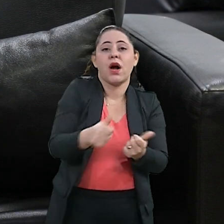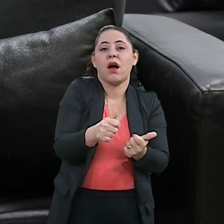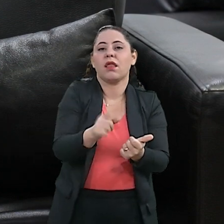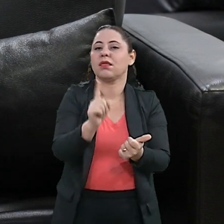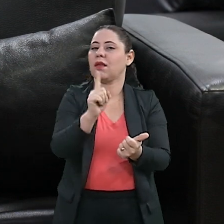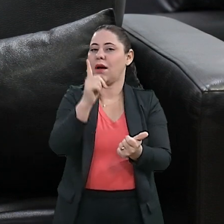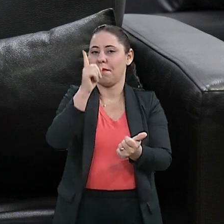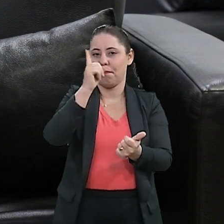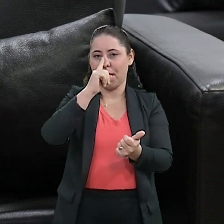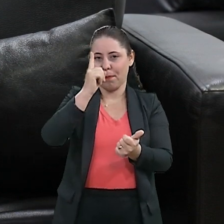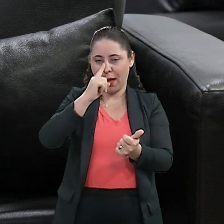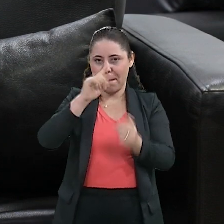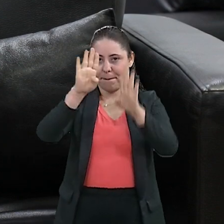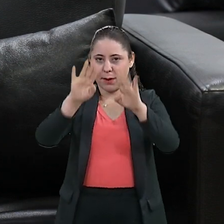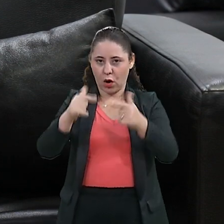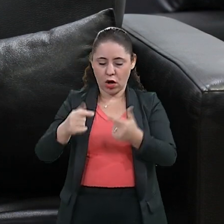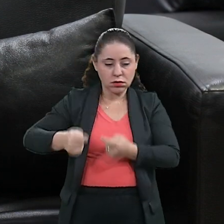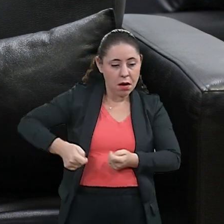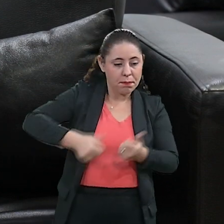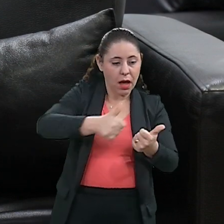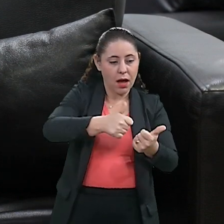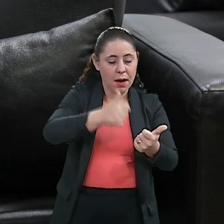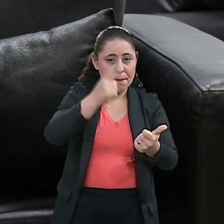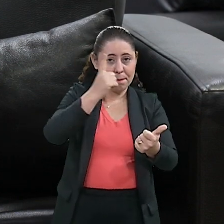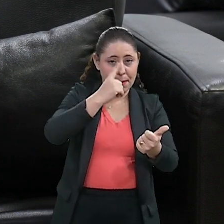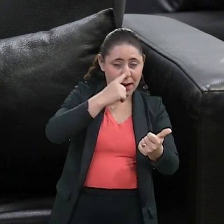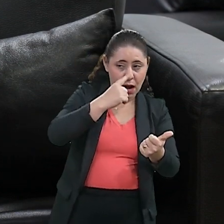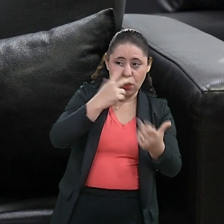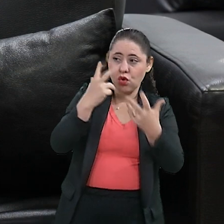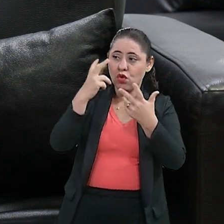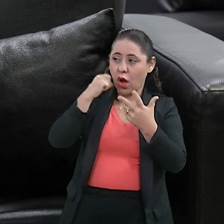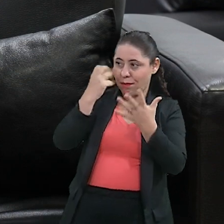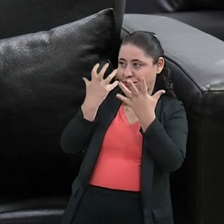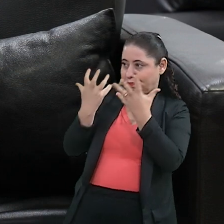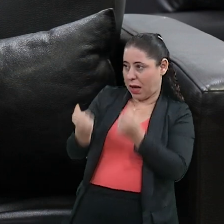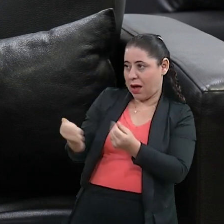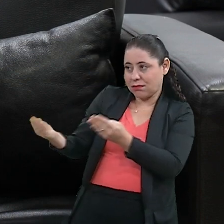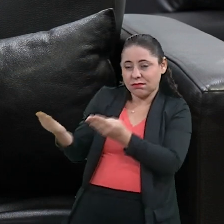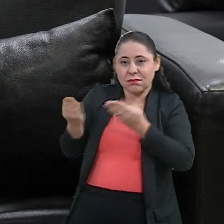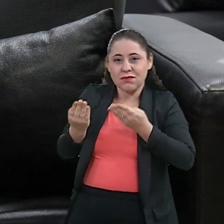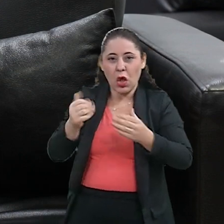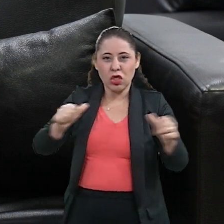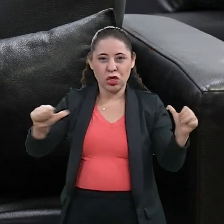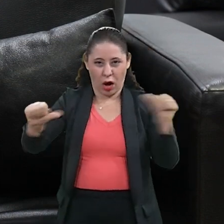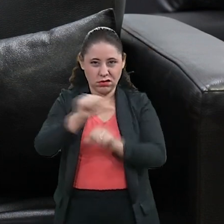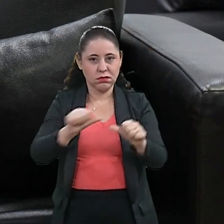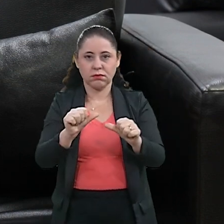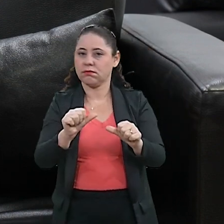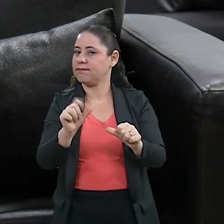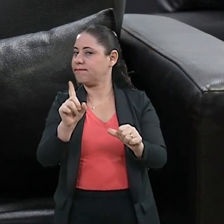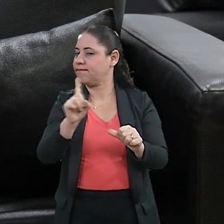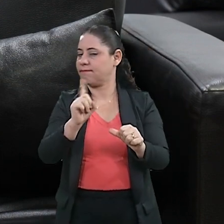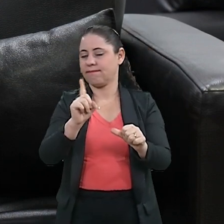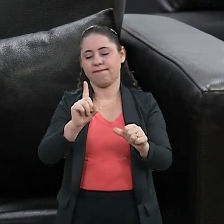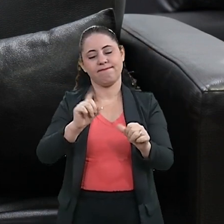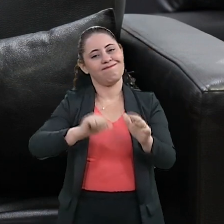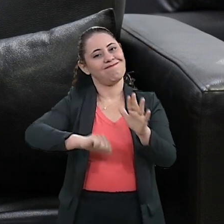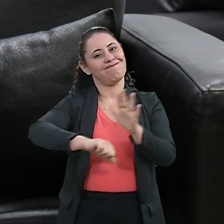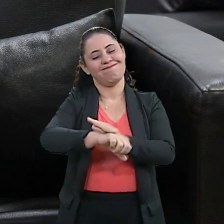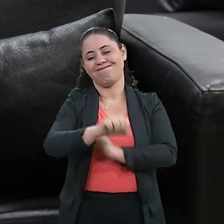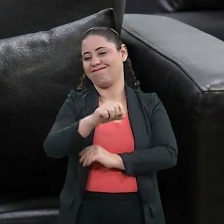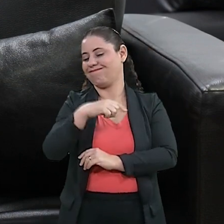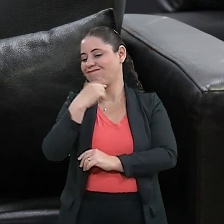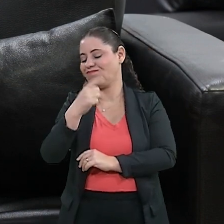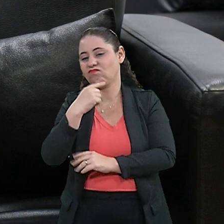é feita assim, pela mãe biológica para a mãe adotiva, né? Então, são casos assim que